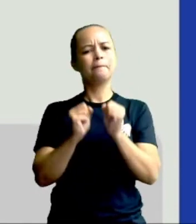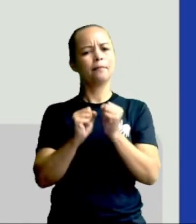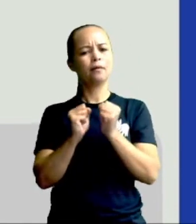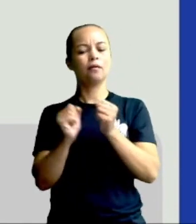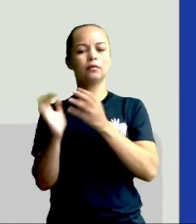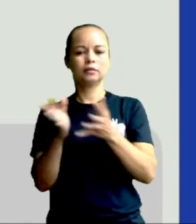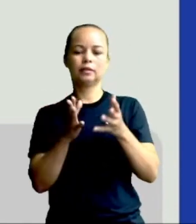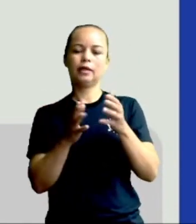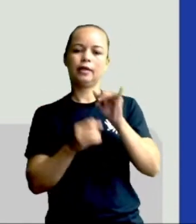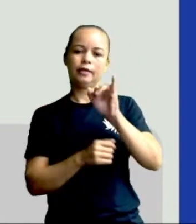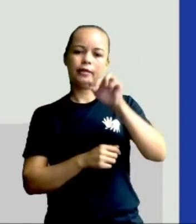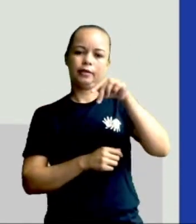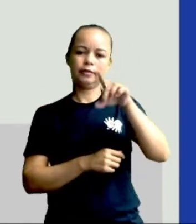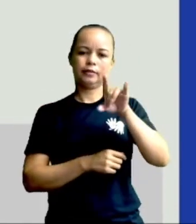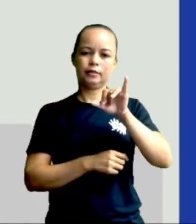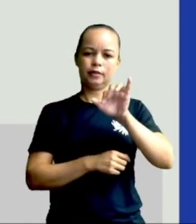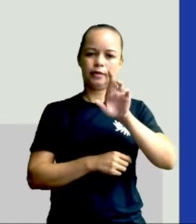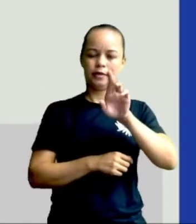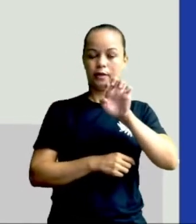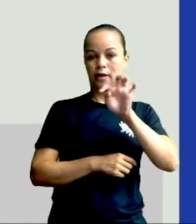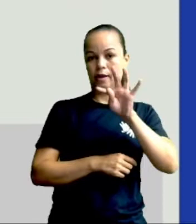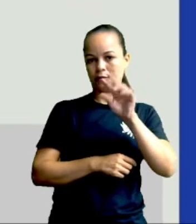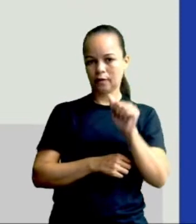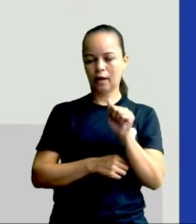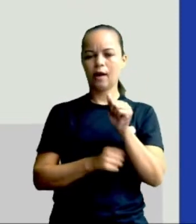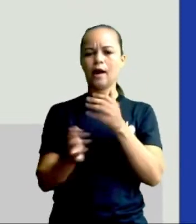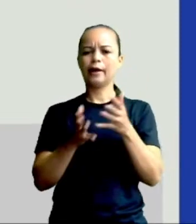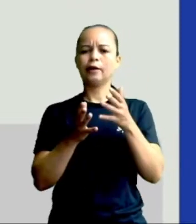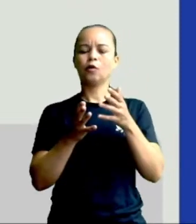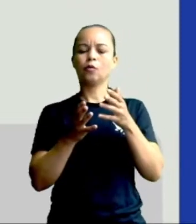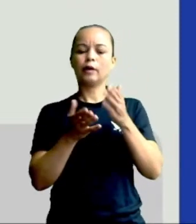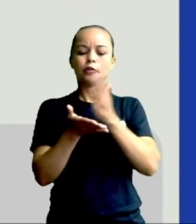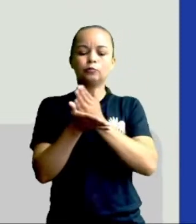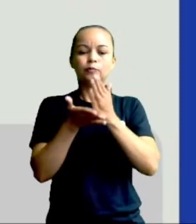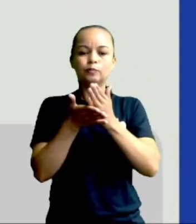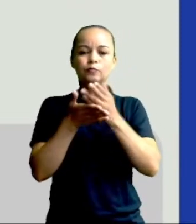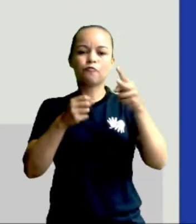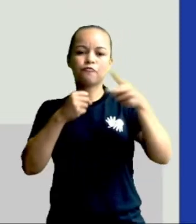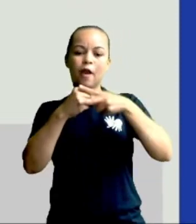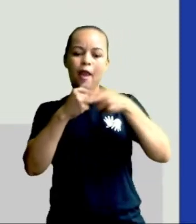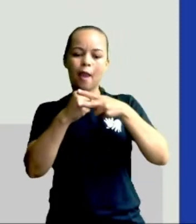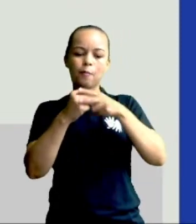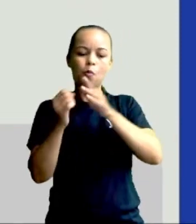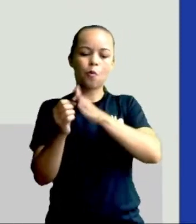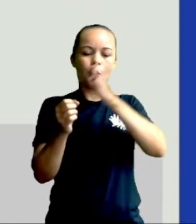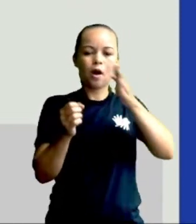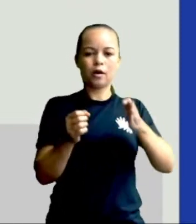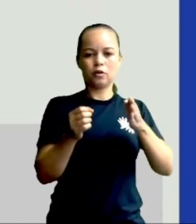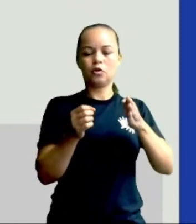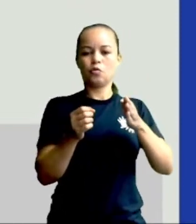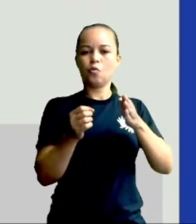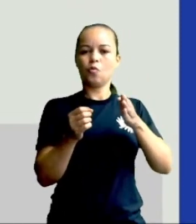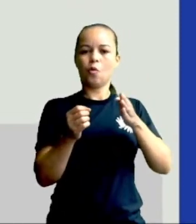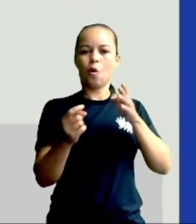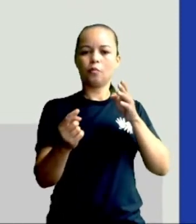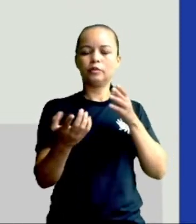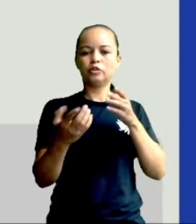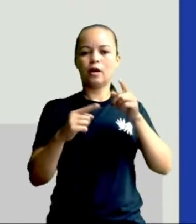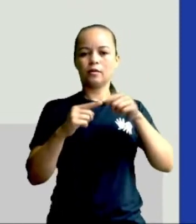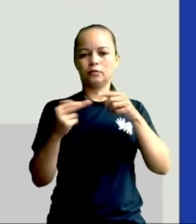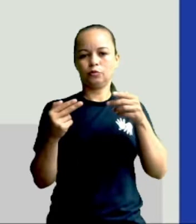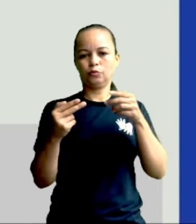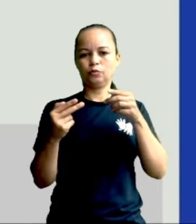também pode ser indireta ou seja quando entre o verbo e objeto indireto vai haver uma